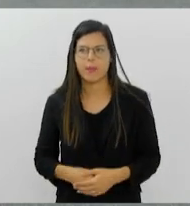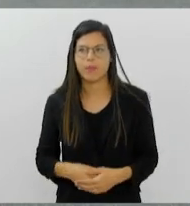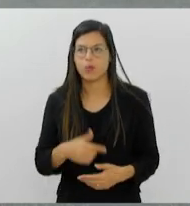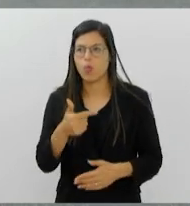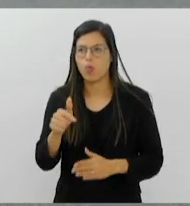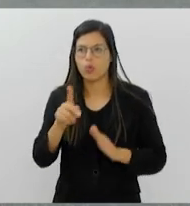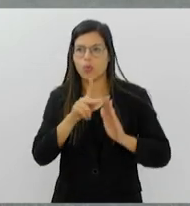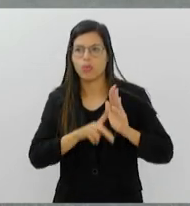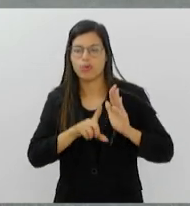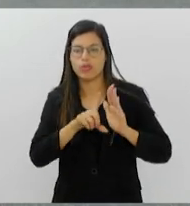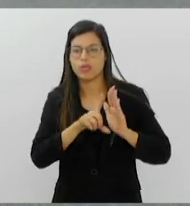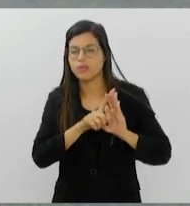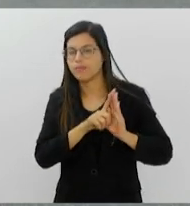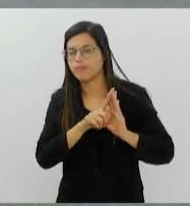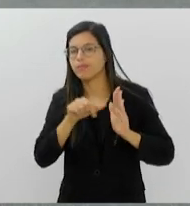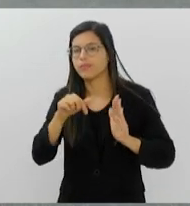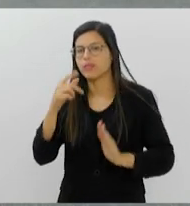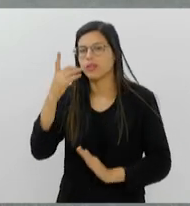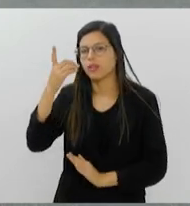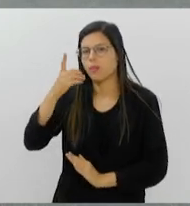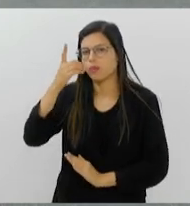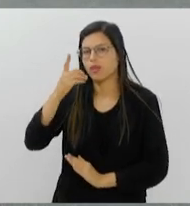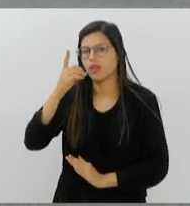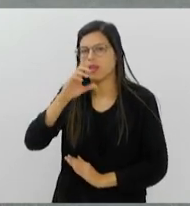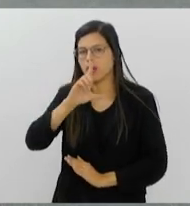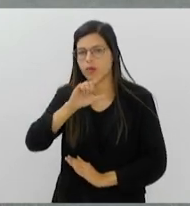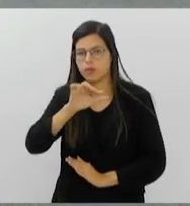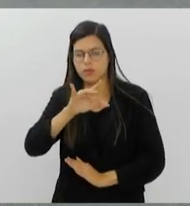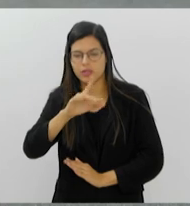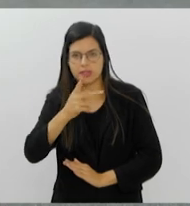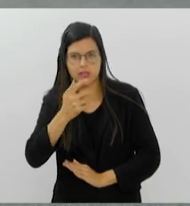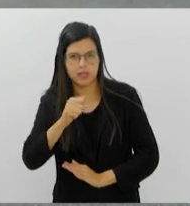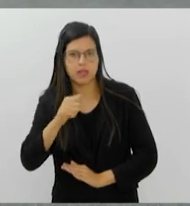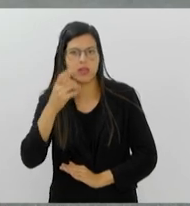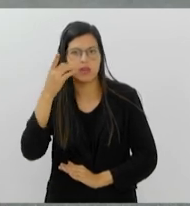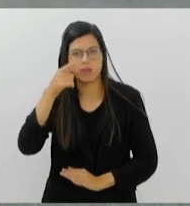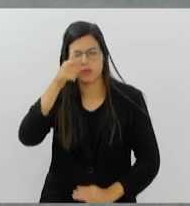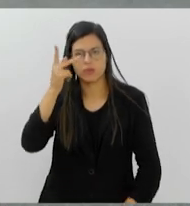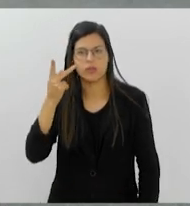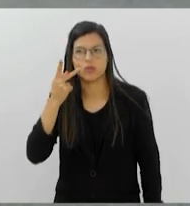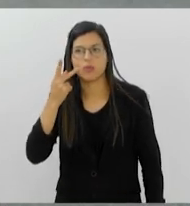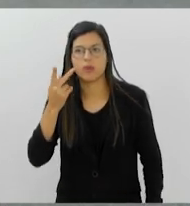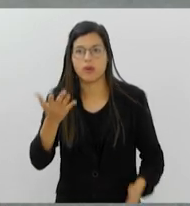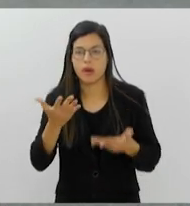pauta é o da deputada Lucinha e o do deputado Luiz Paulo, que quer proibir a exposição